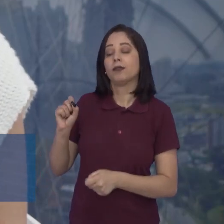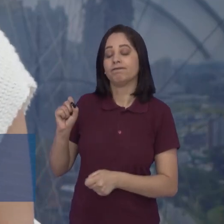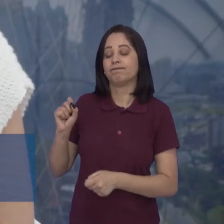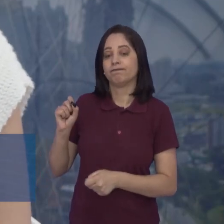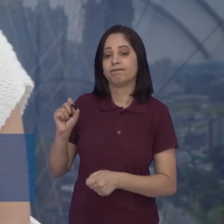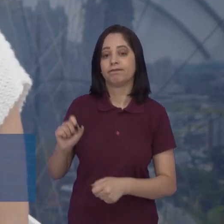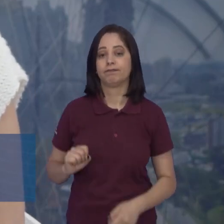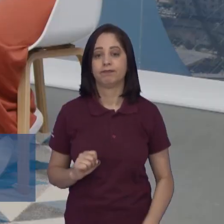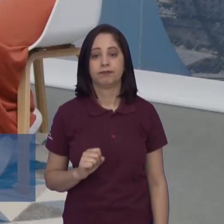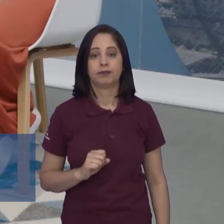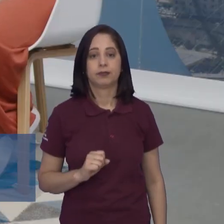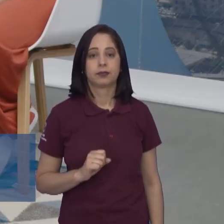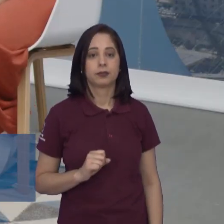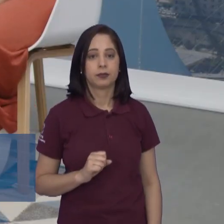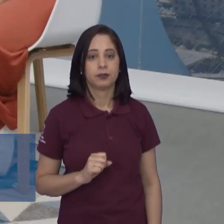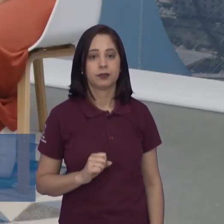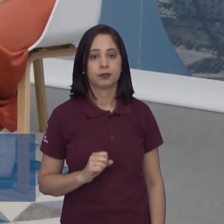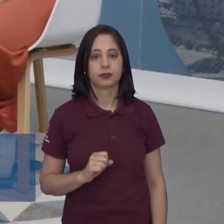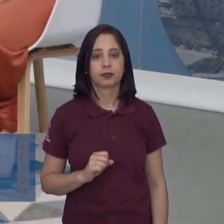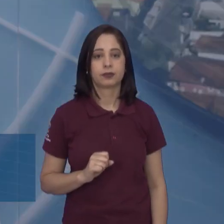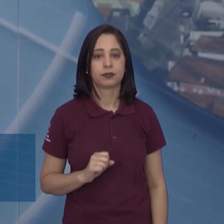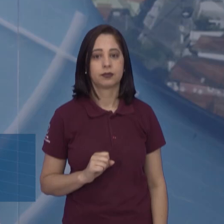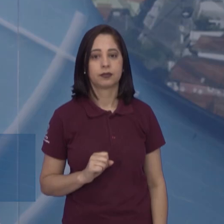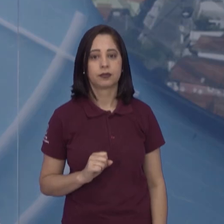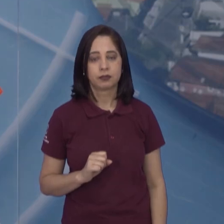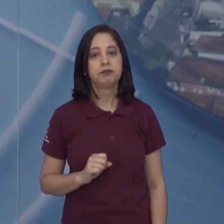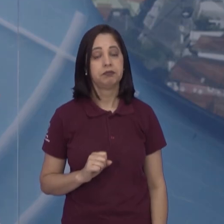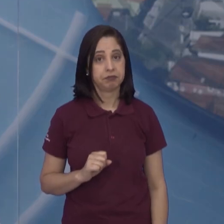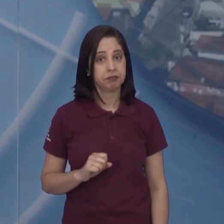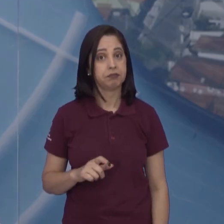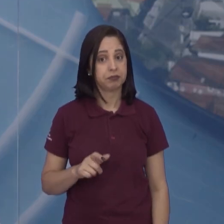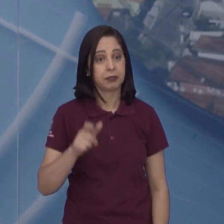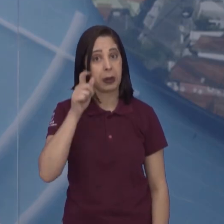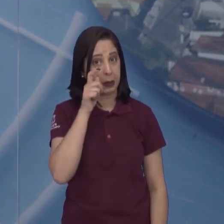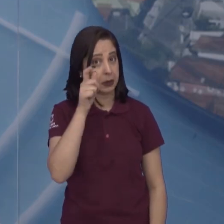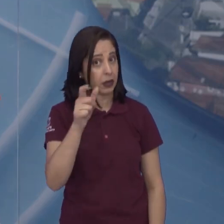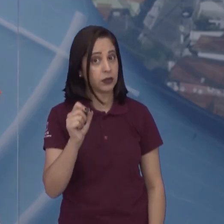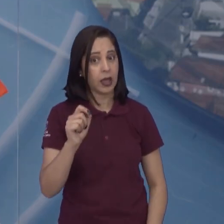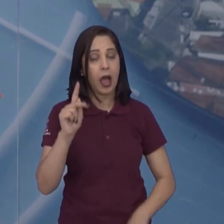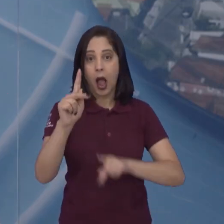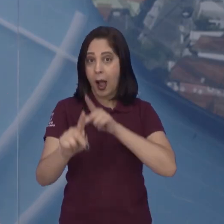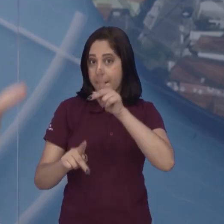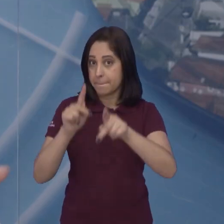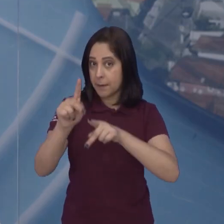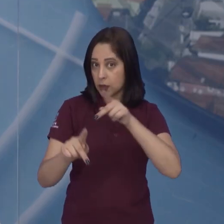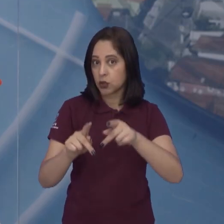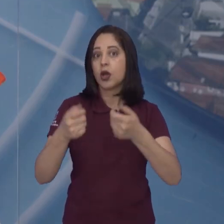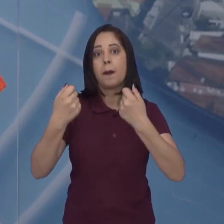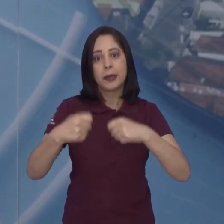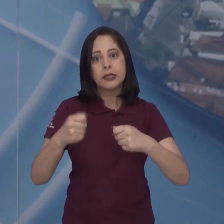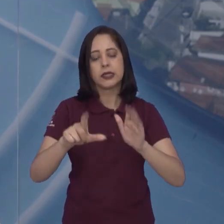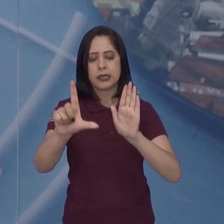com qualidade? Isso, e rapidamente, o pessoal, né, é interessante que a população de casa também se informe. A gente falou do plano